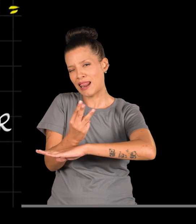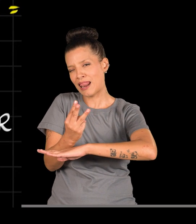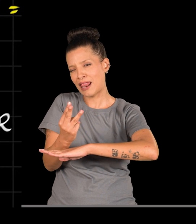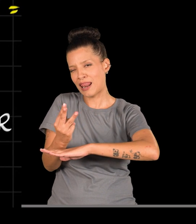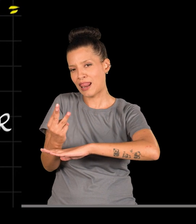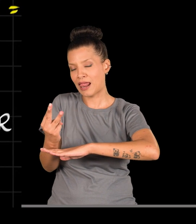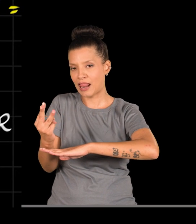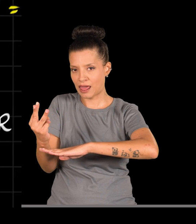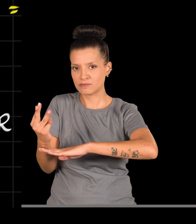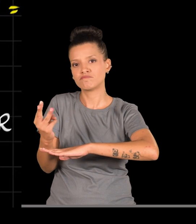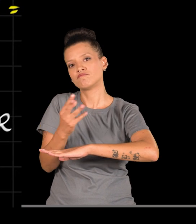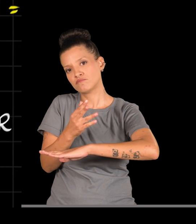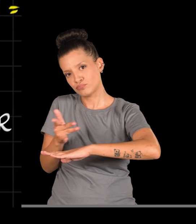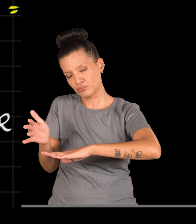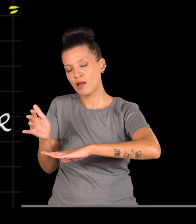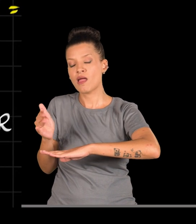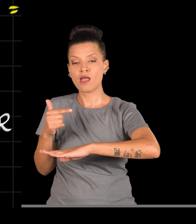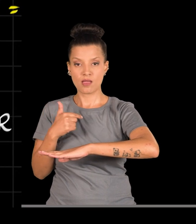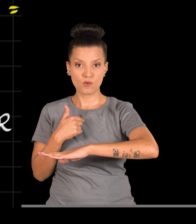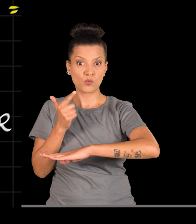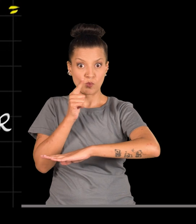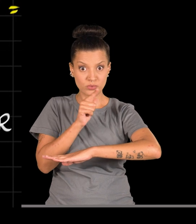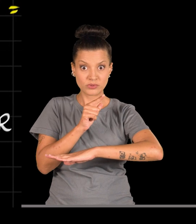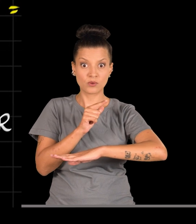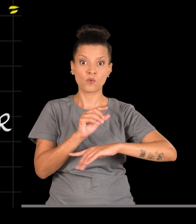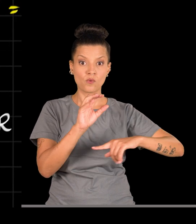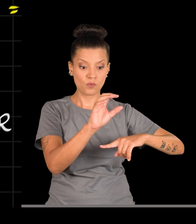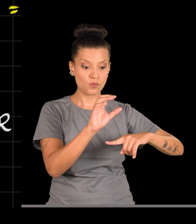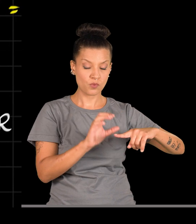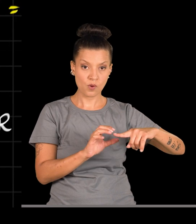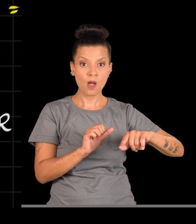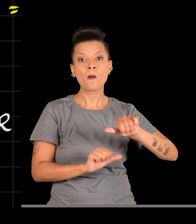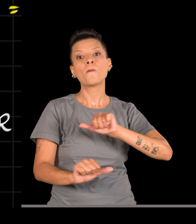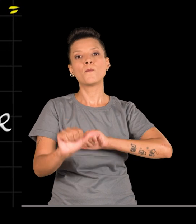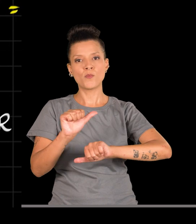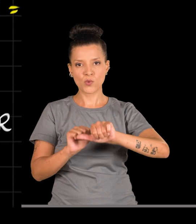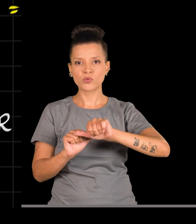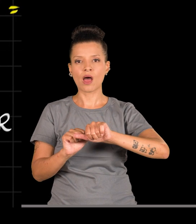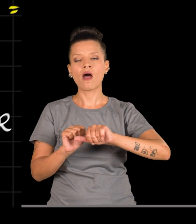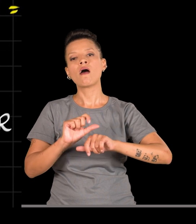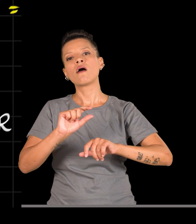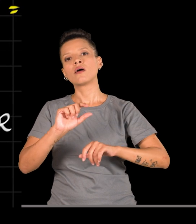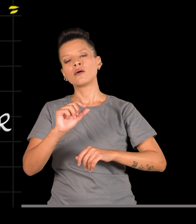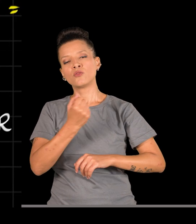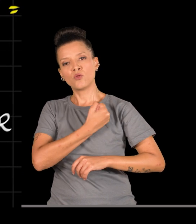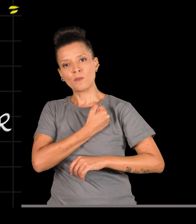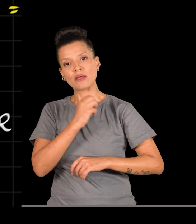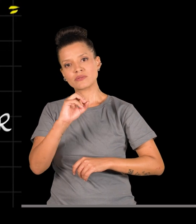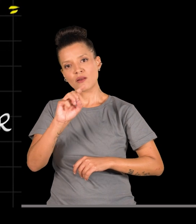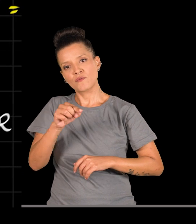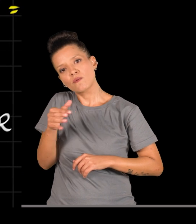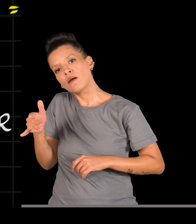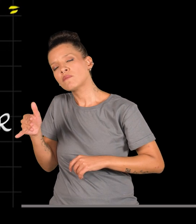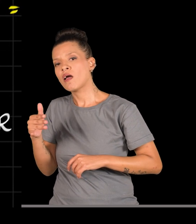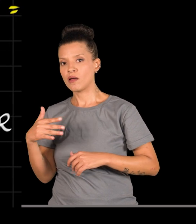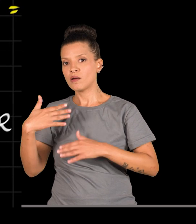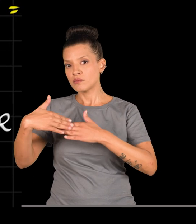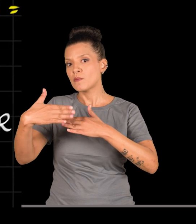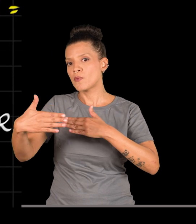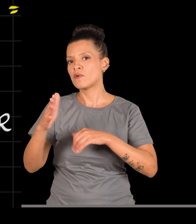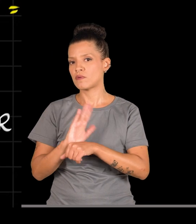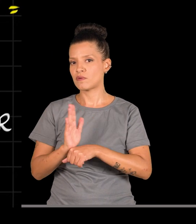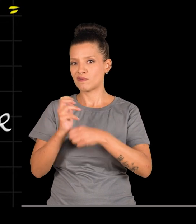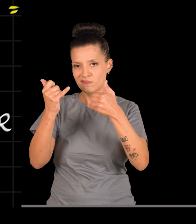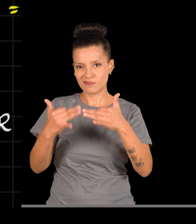o 0,33333, é uma dízima periódica. Então eu consigo transformar uma fração num número decimal dessa forma aqui. A gente também